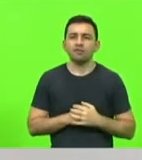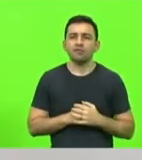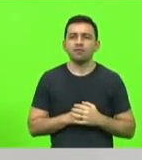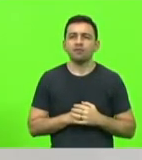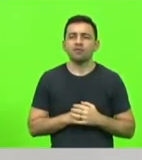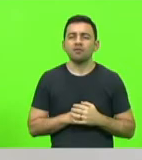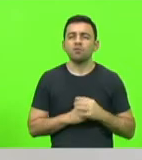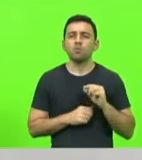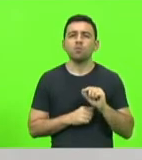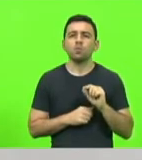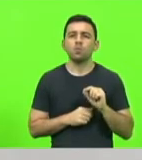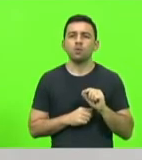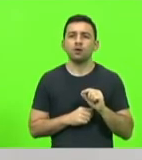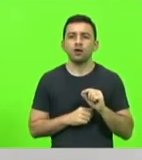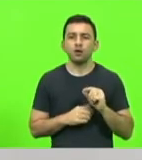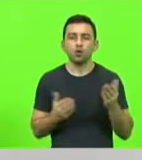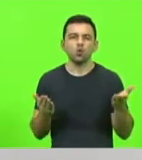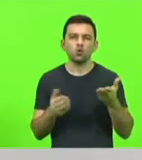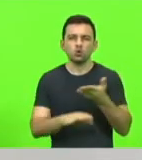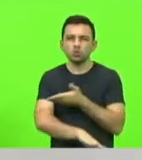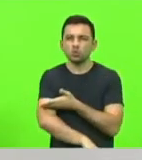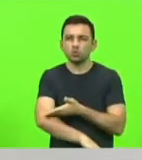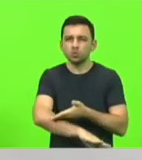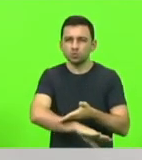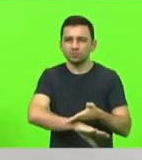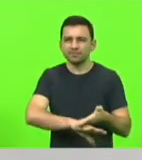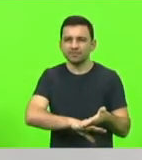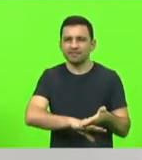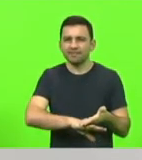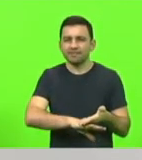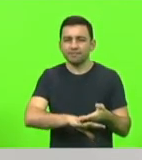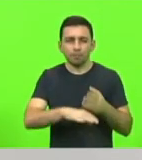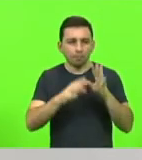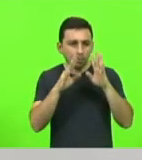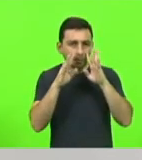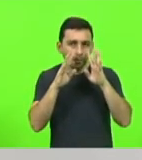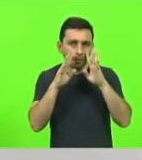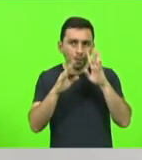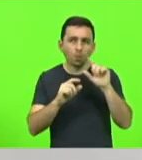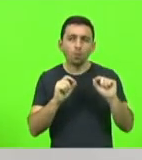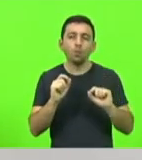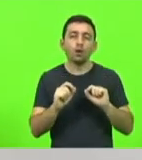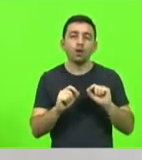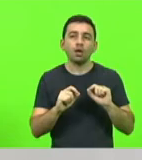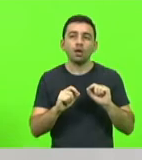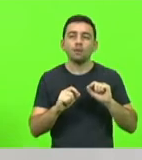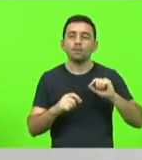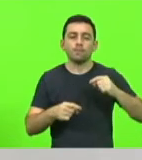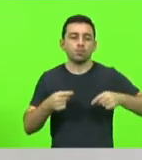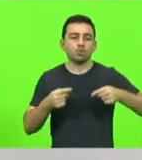e hoje está muito comum nós ouvirmos que a política